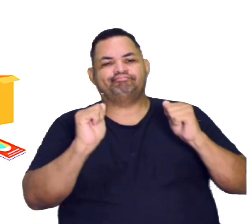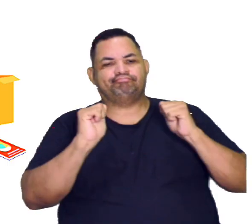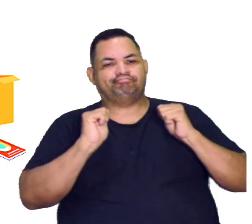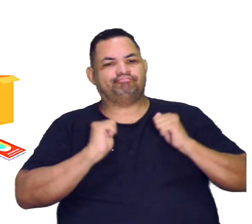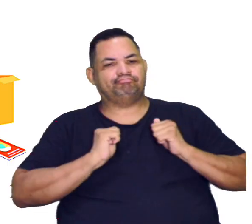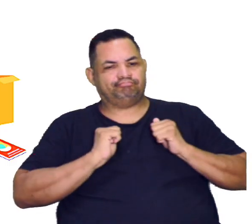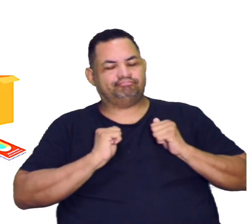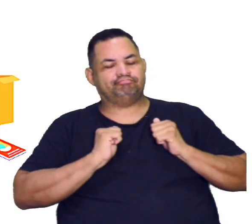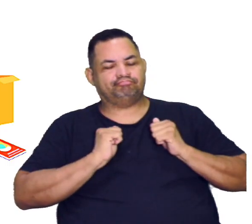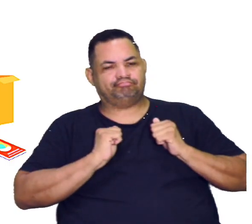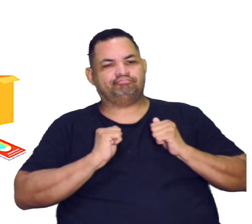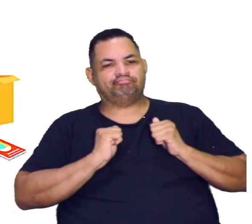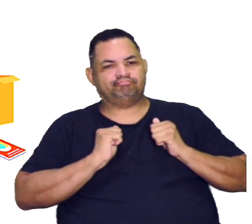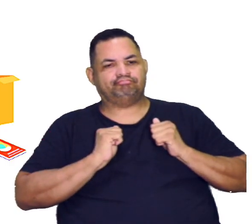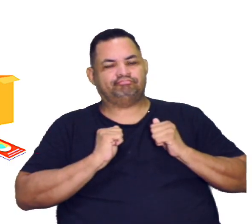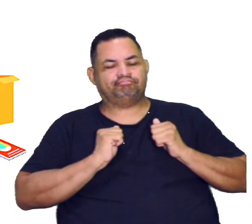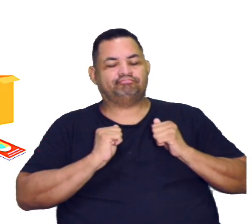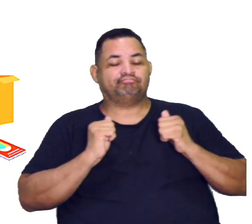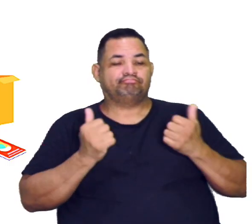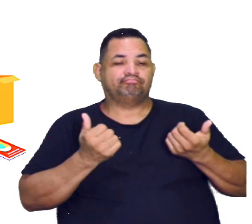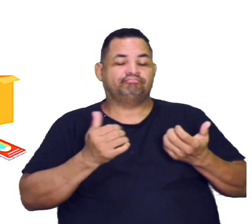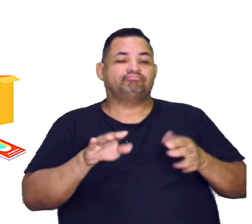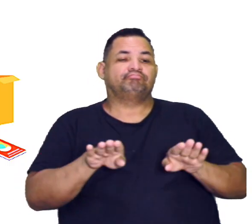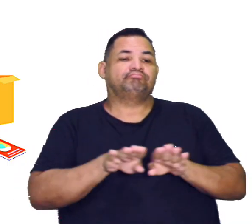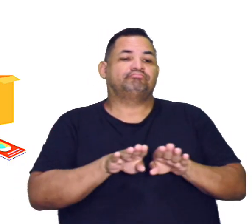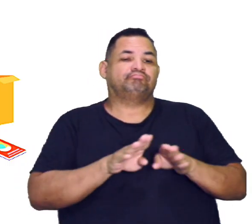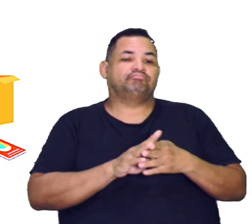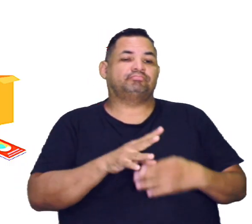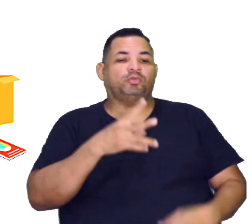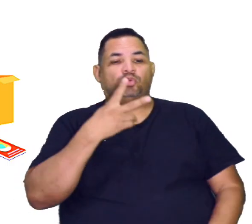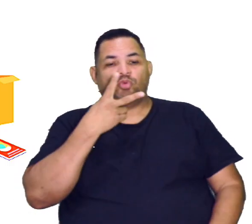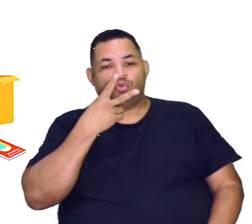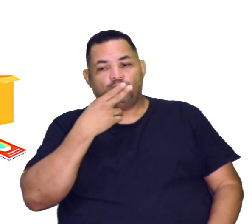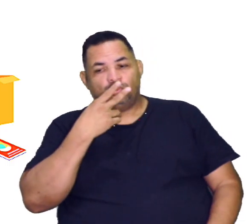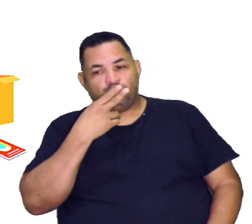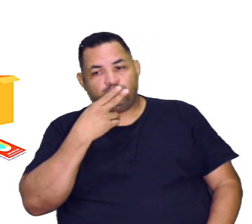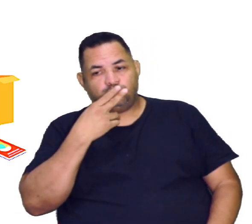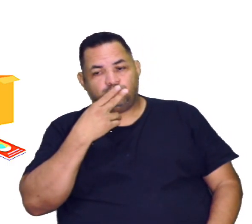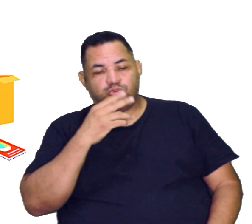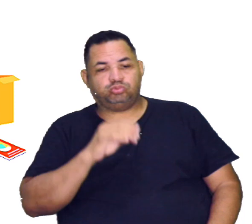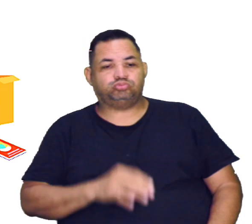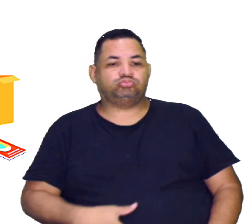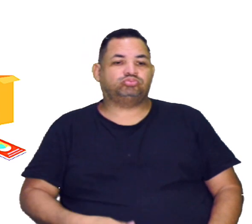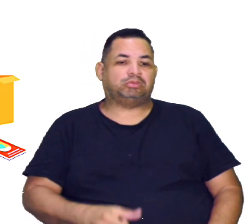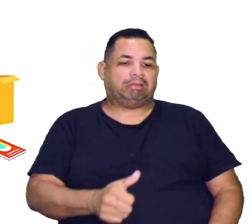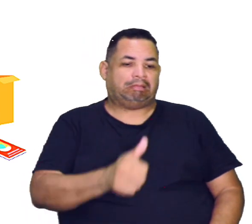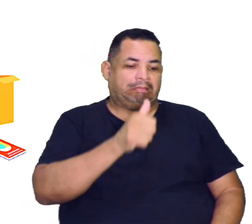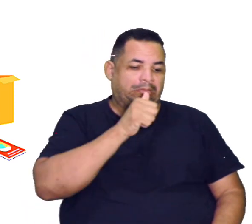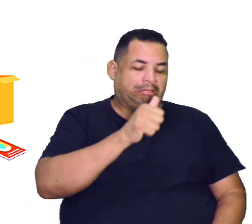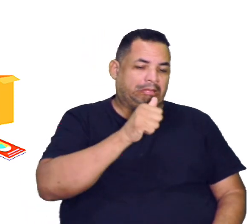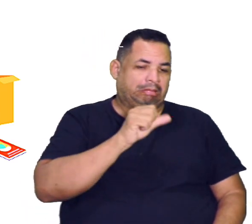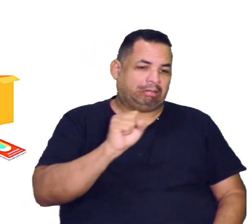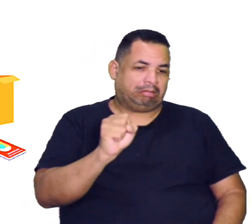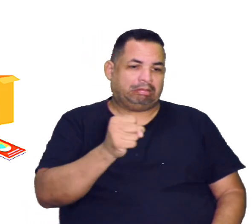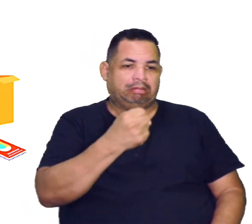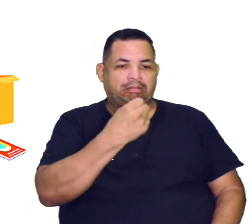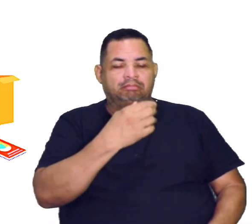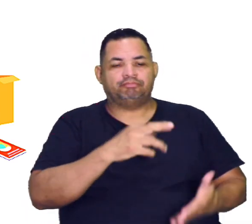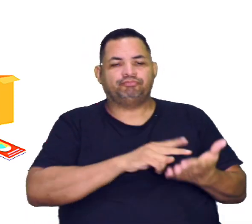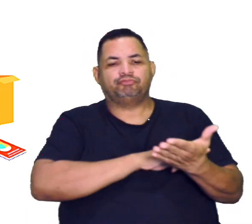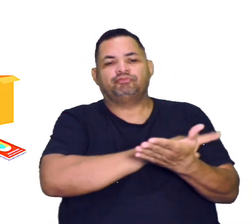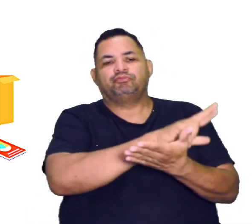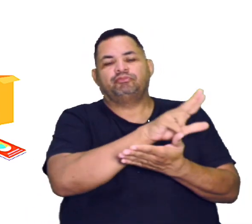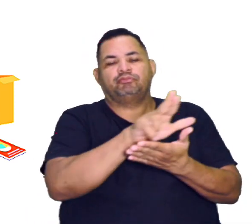ao sedentarismo, comportamento sedentário, ligados aí ao fumo, ligados aí ao álcool, entre